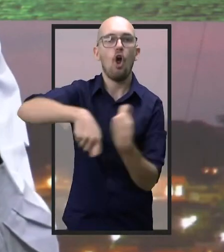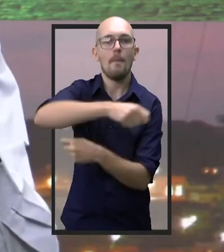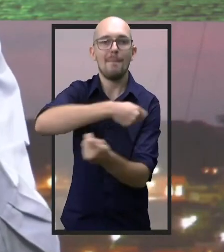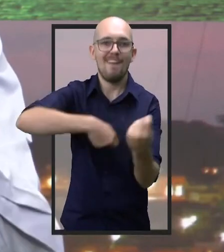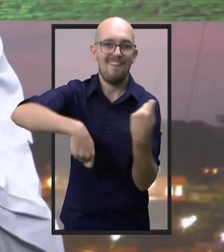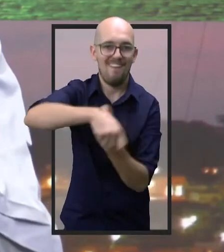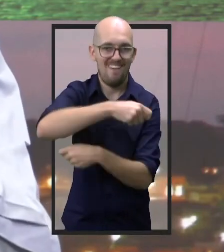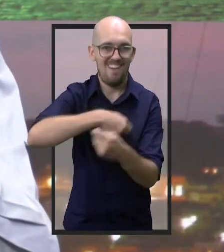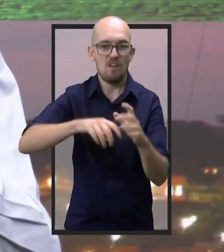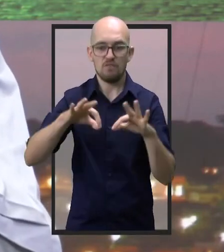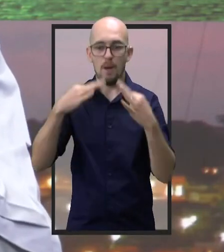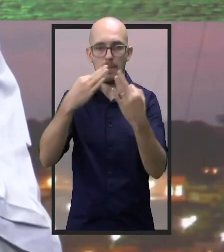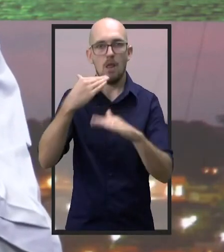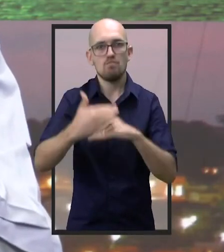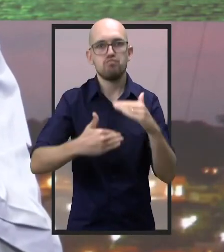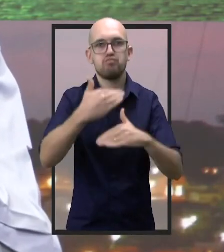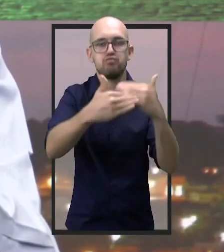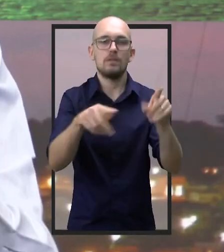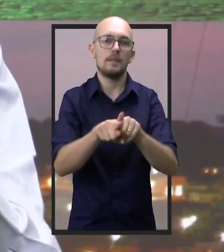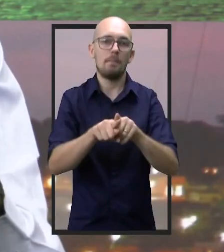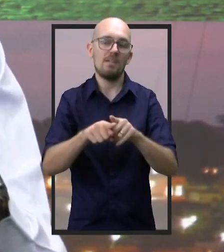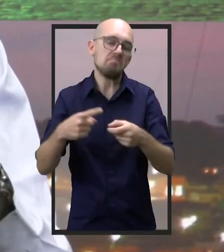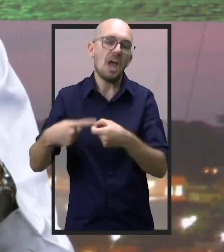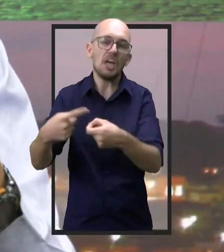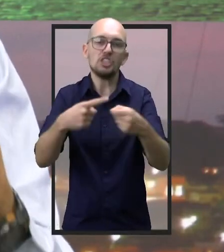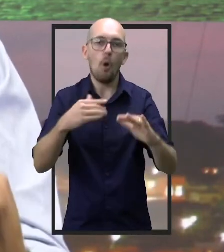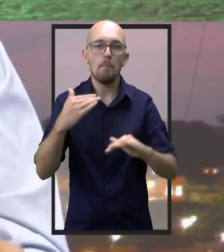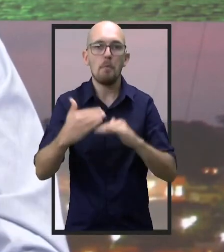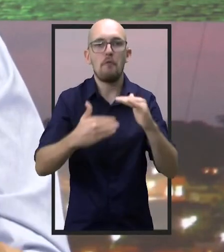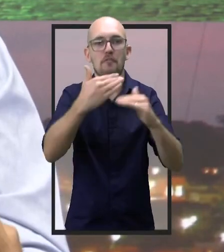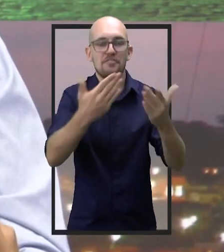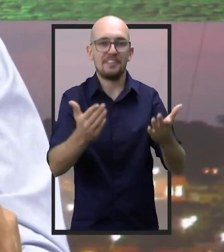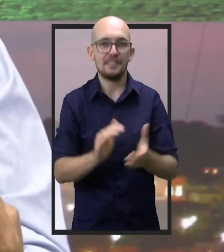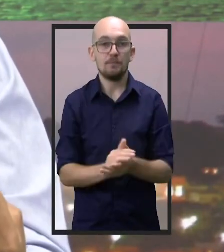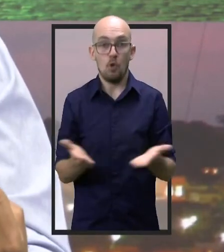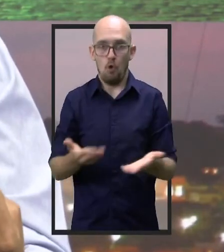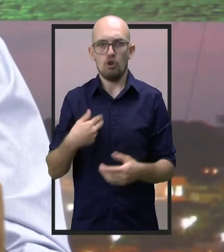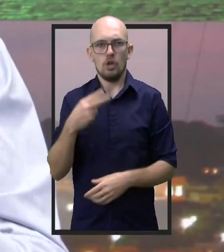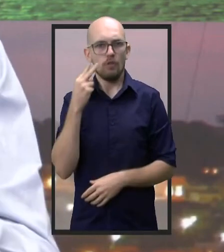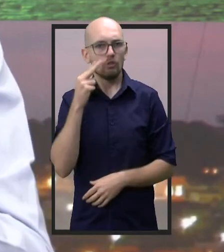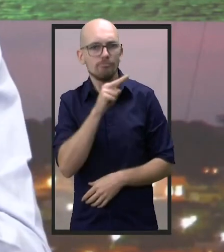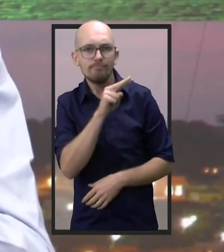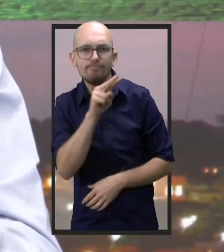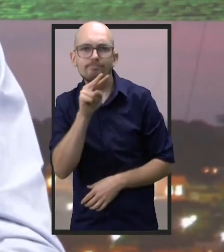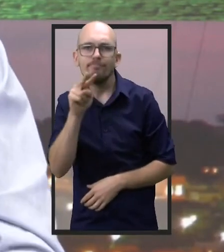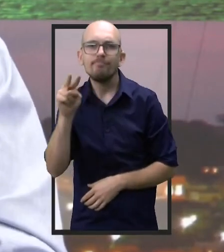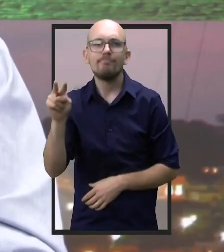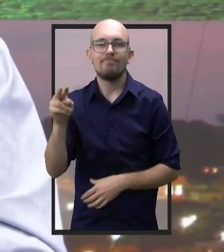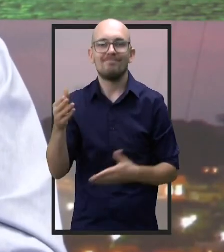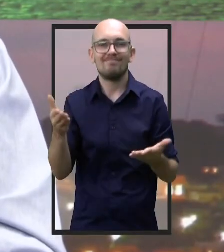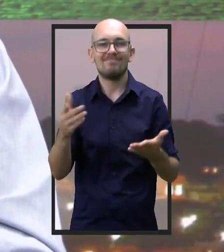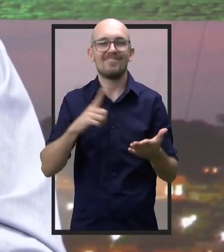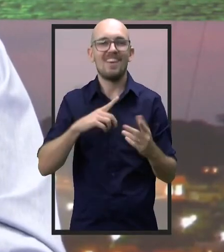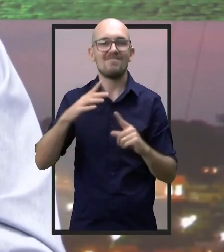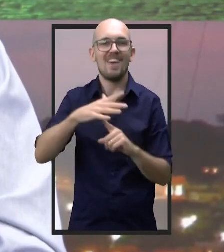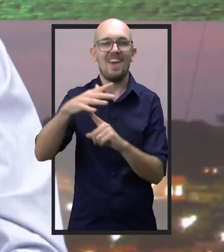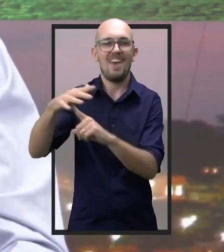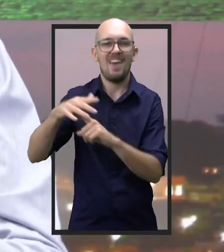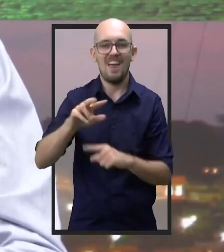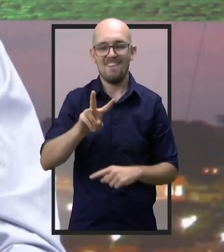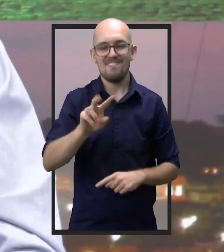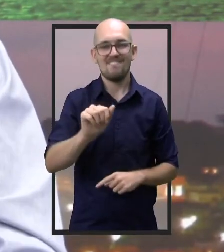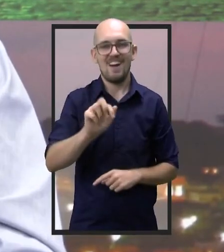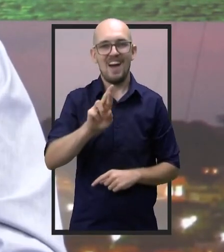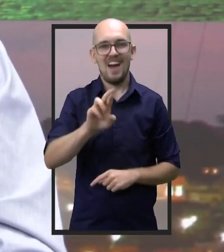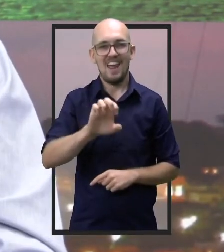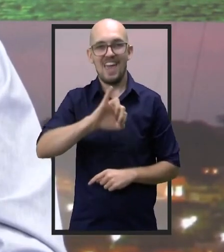por tabela, a nossa região. Então, hoje eu vejo muito agradável, vejo o nosso varejão municipal, que